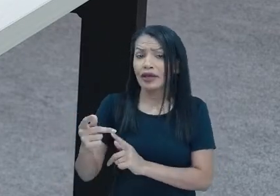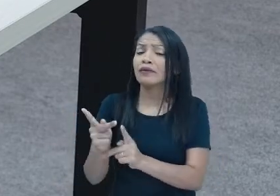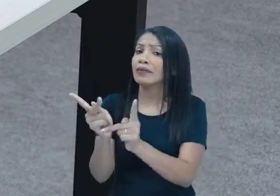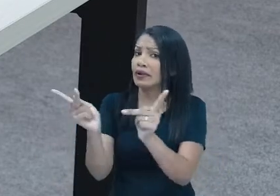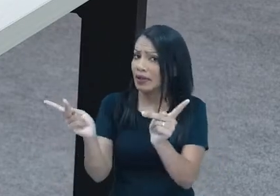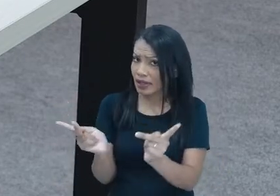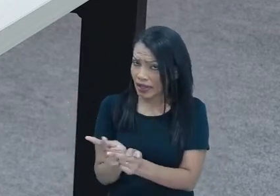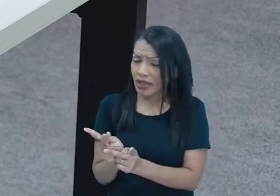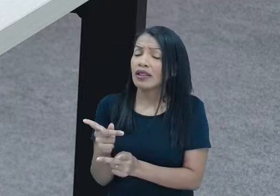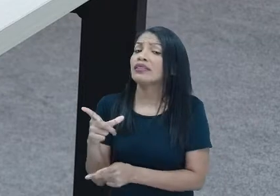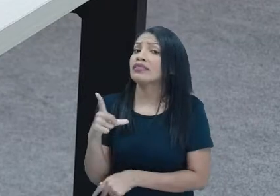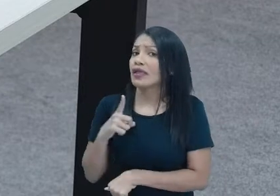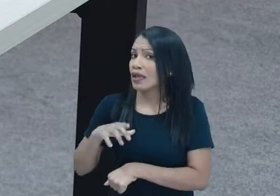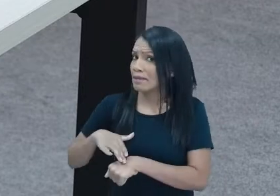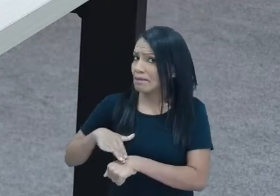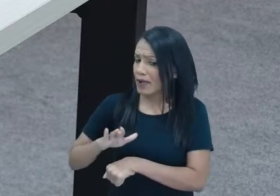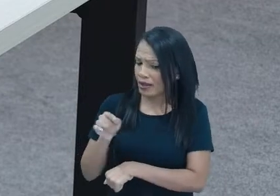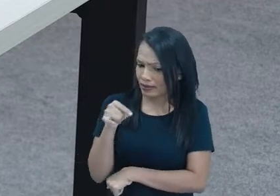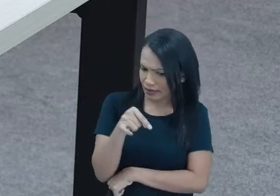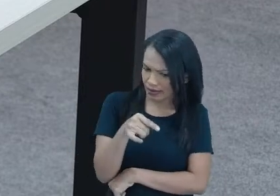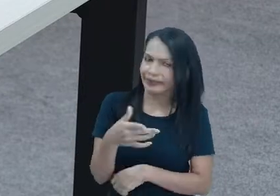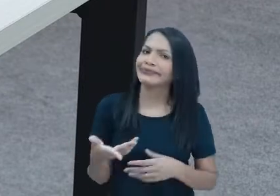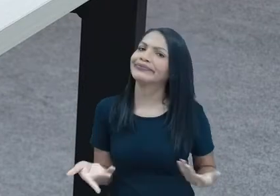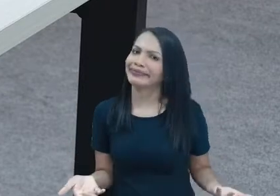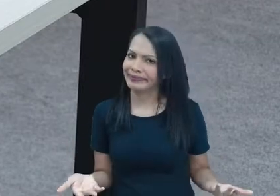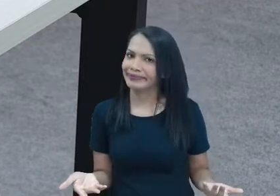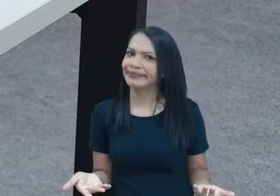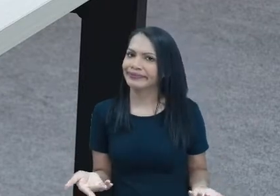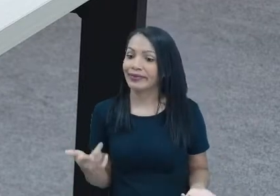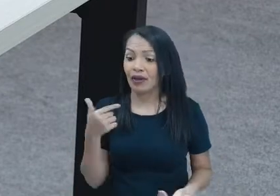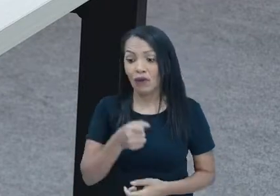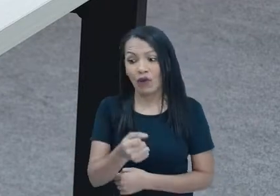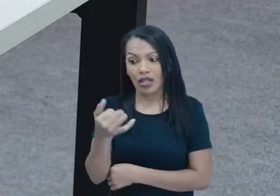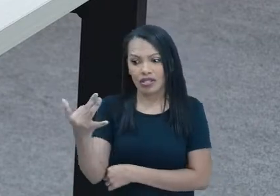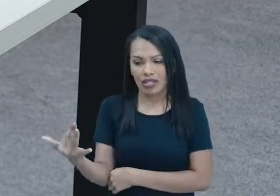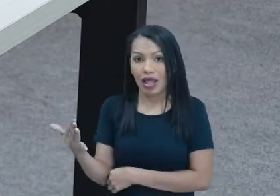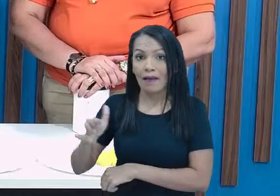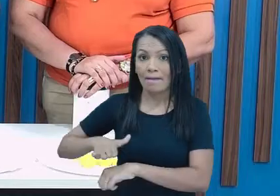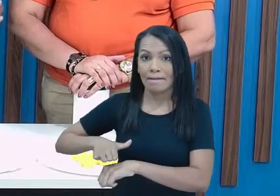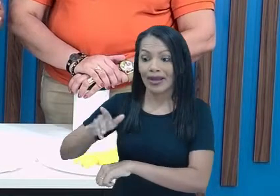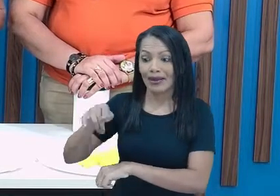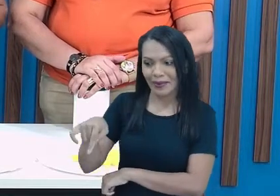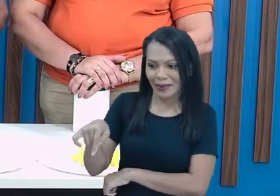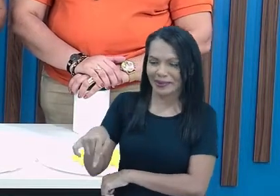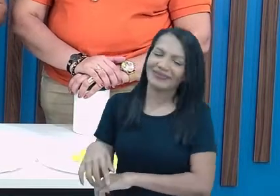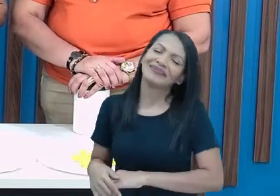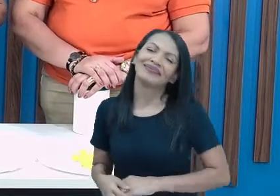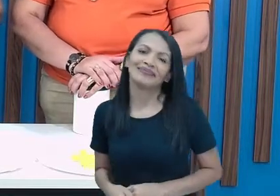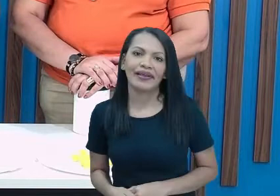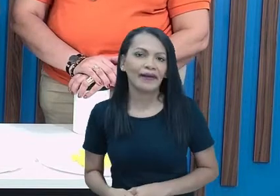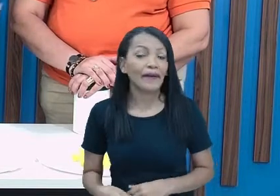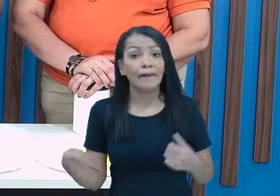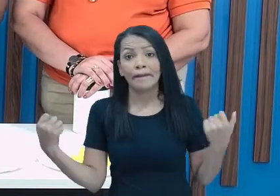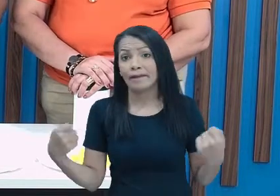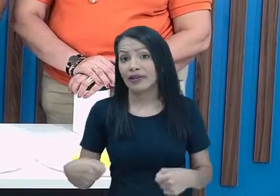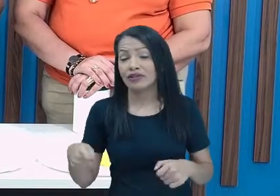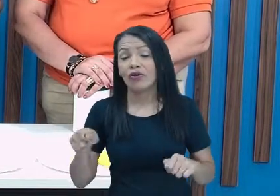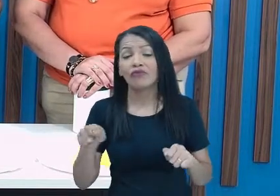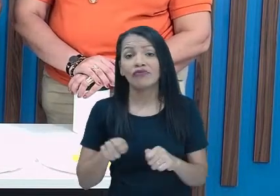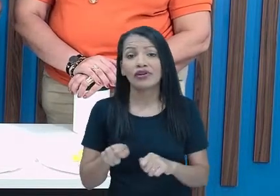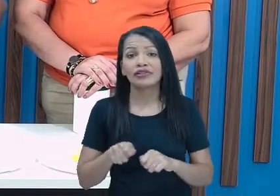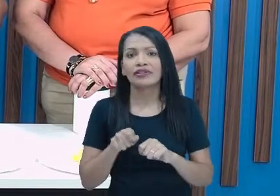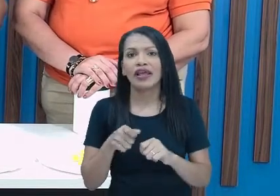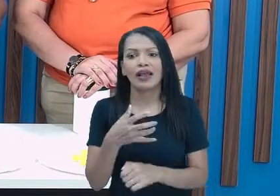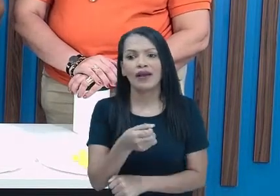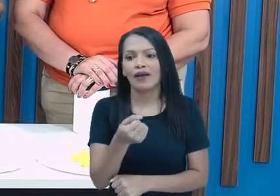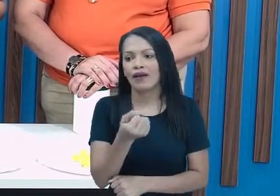tem bem mais que esse, né? Isso, Que esse, então, a então- quantidade maior é esse daqui. A gente nem precisou fazer o processo da contagem. Só